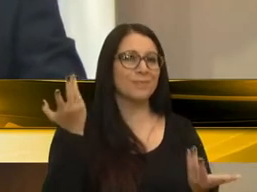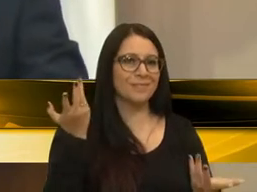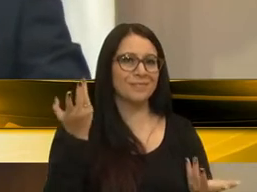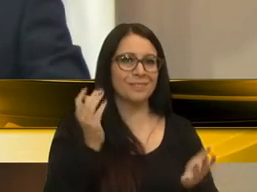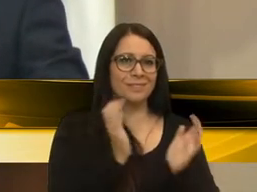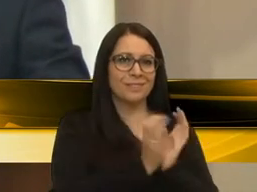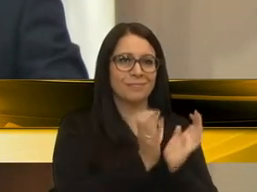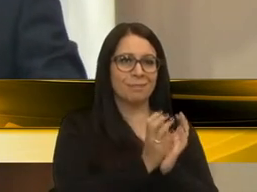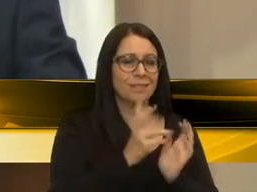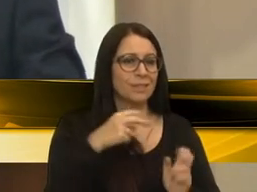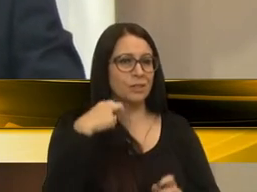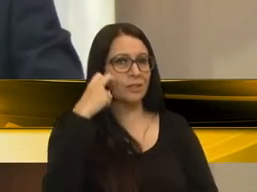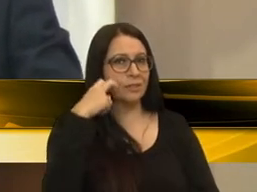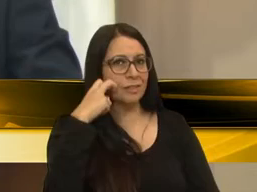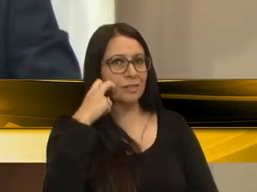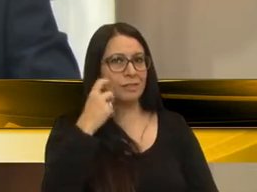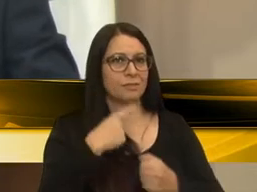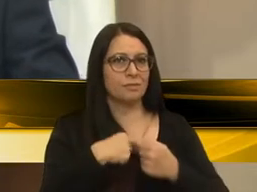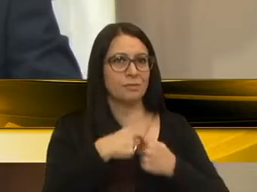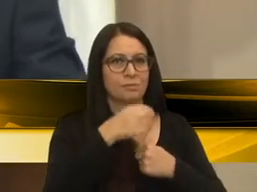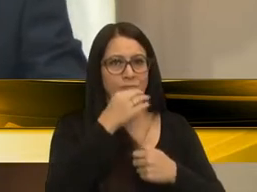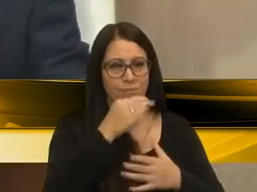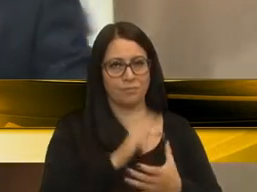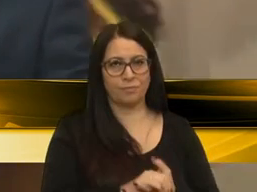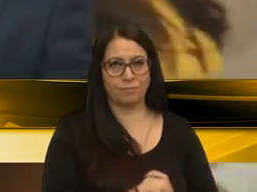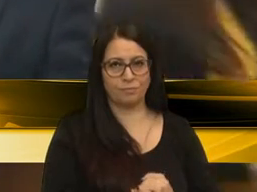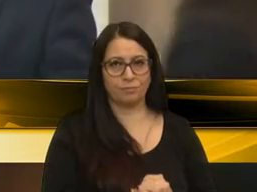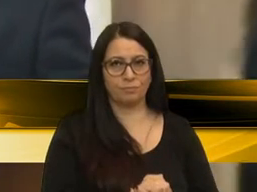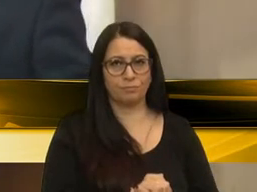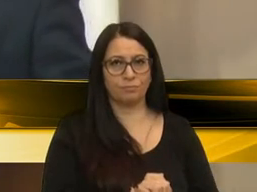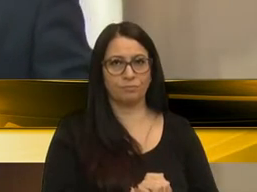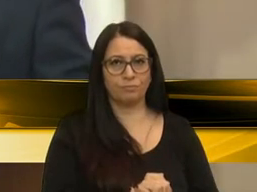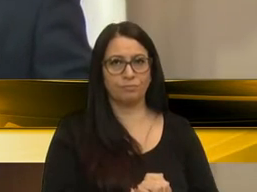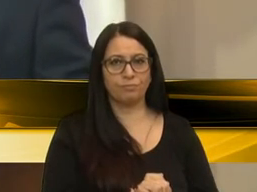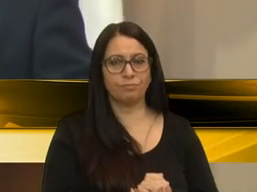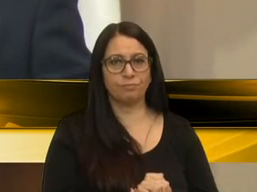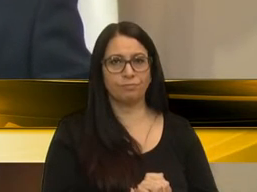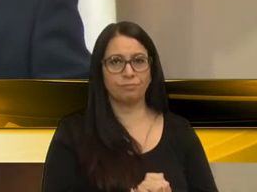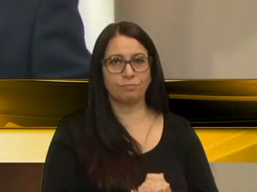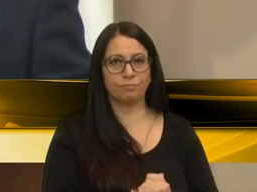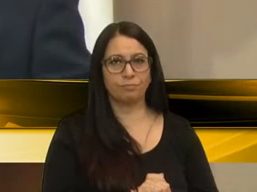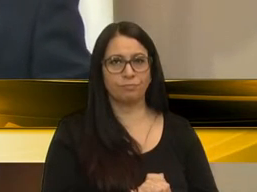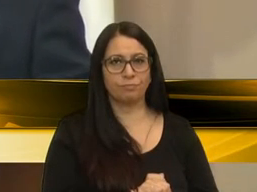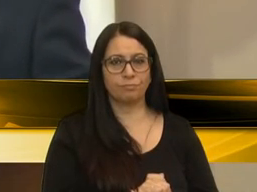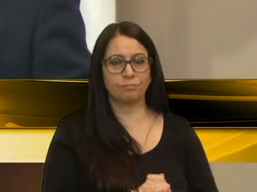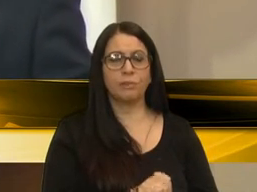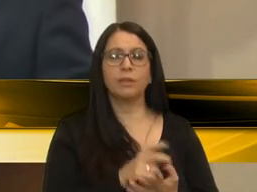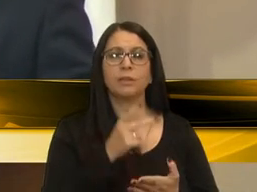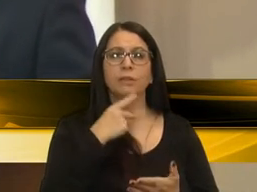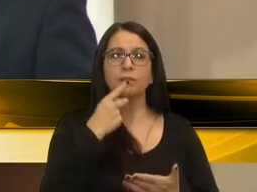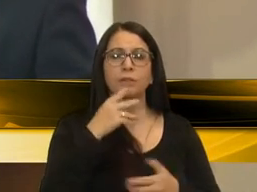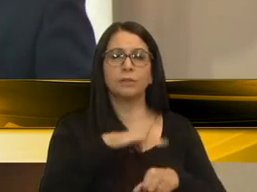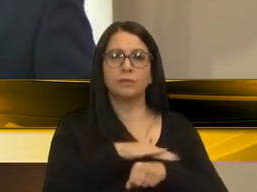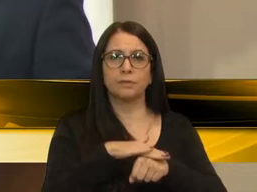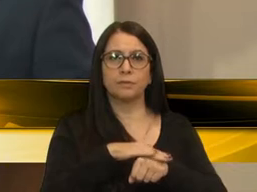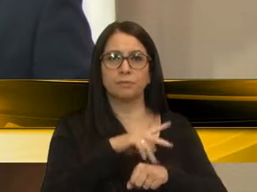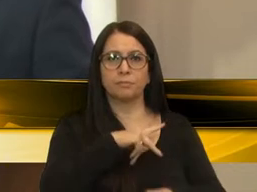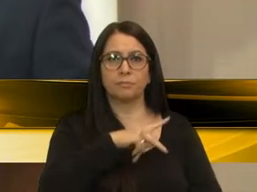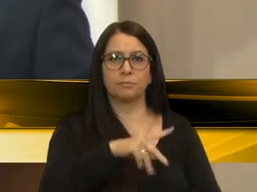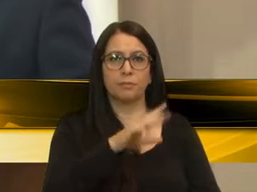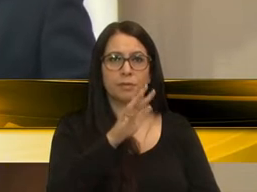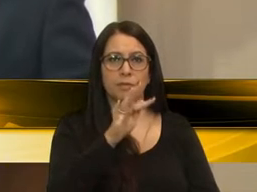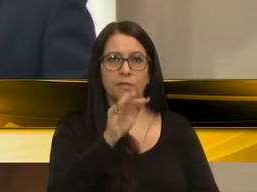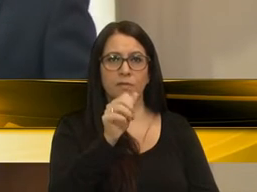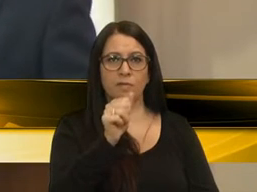que nos envergonha como município de Caxias do Sul. Vejam, falando com a presidente da PAI, a